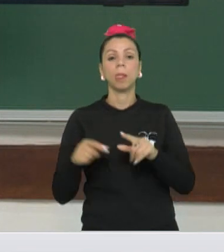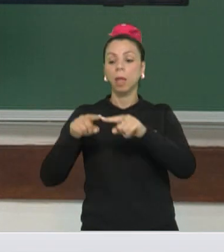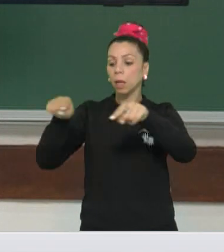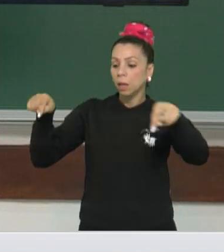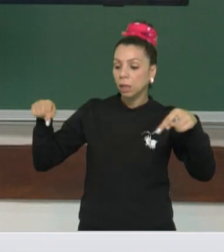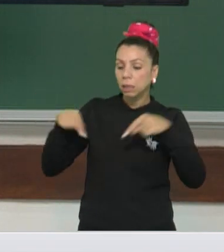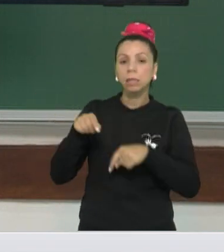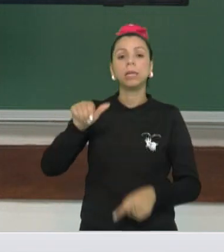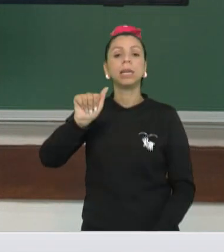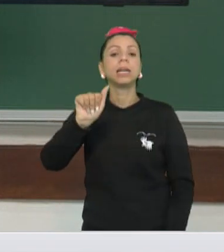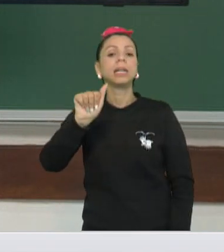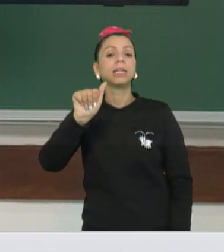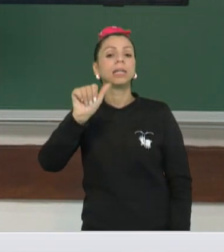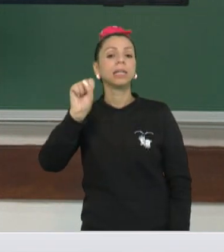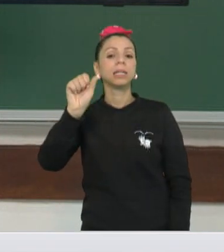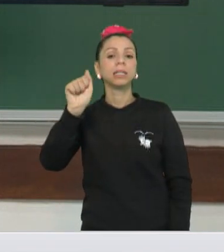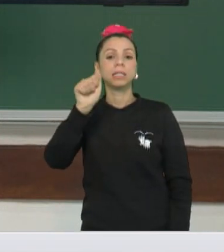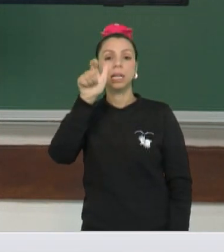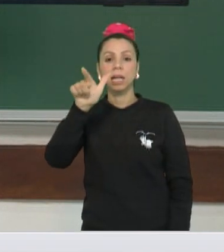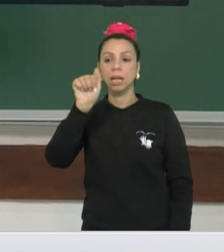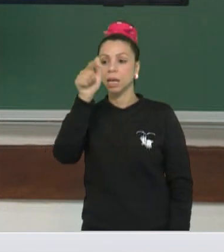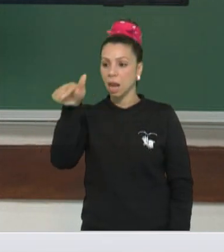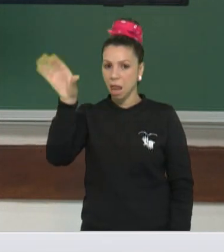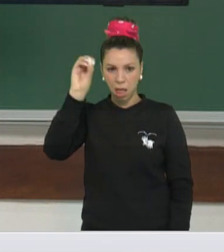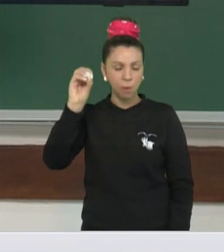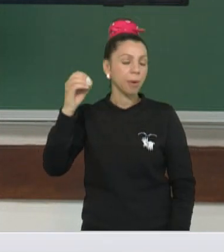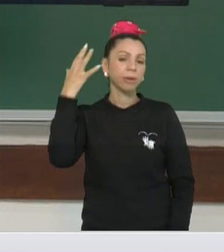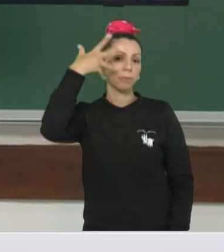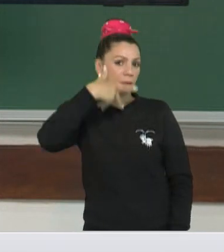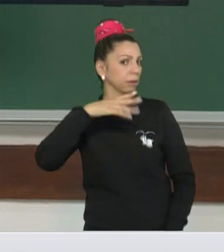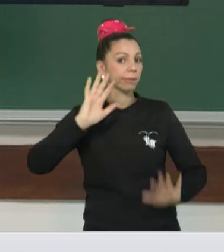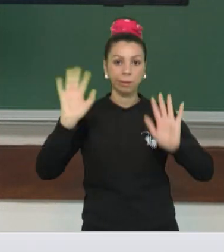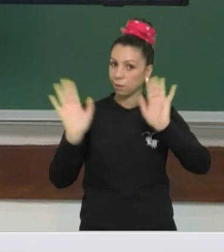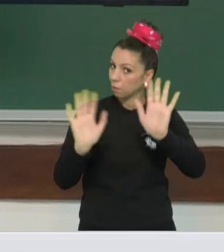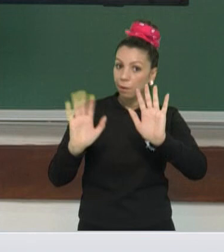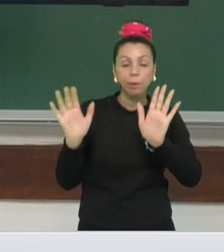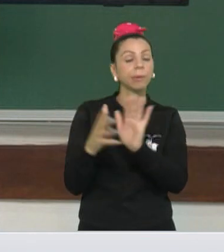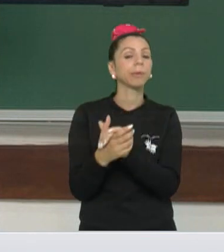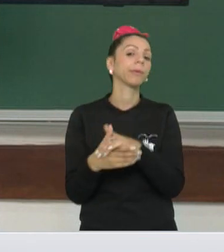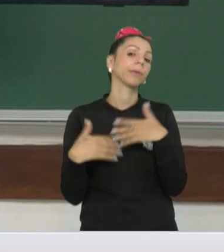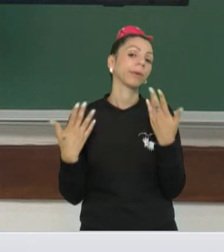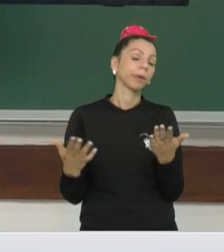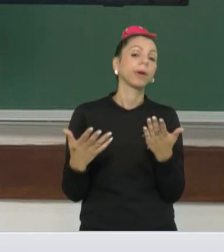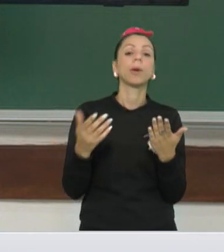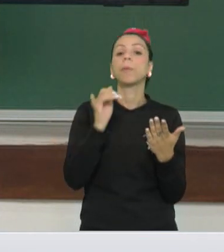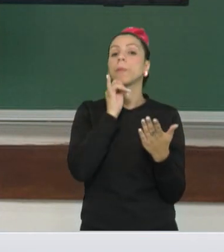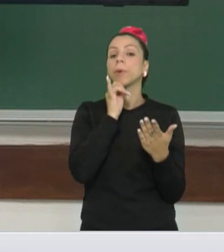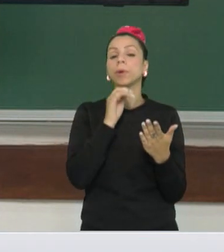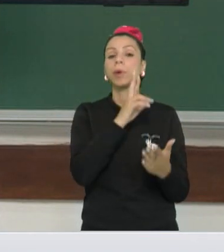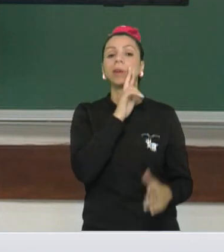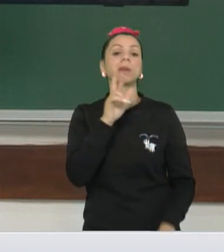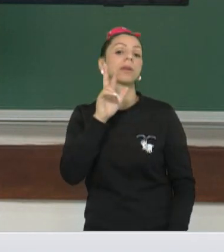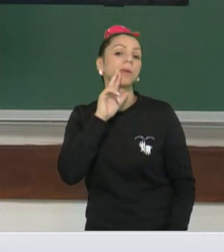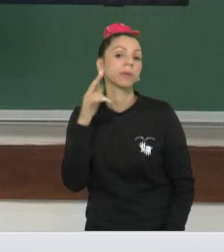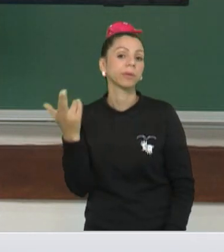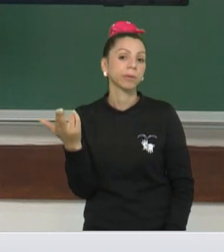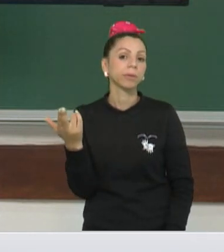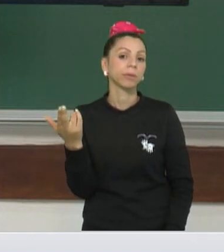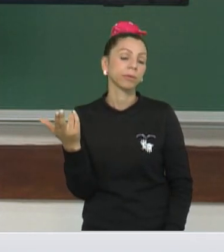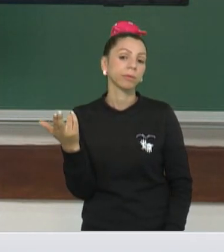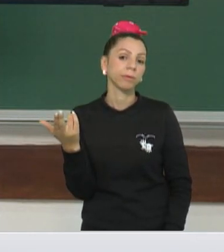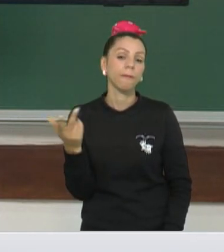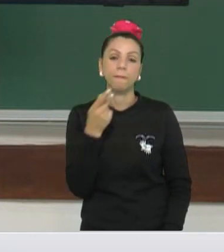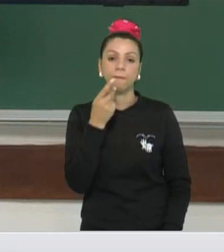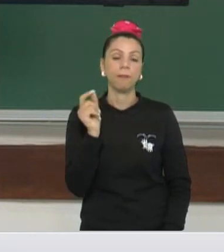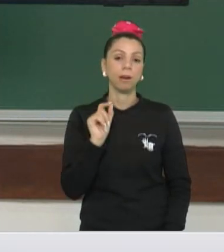salão? Ah, professor, é salão de beleza que está falando? Não, não é salão de beleza. Como é que nos restaurantes, eles